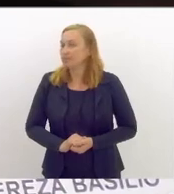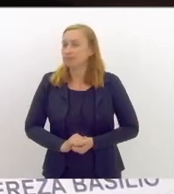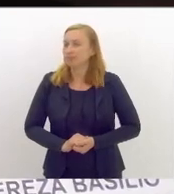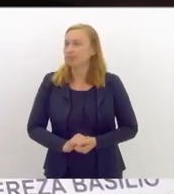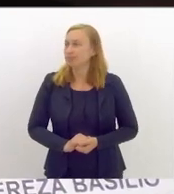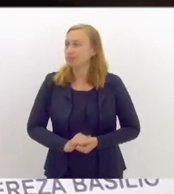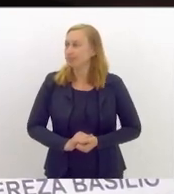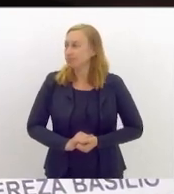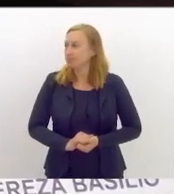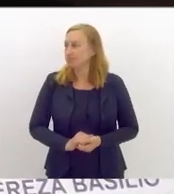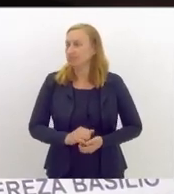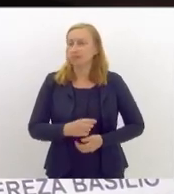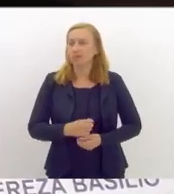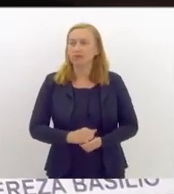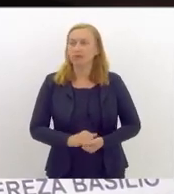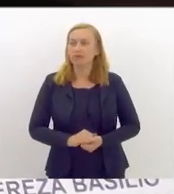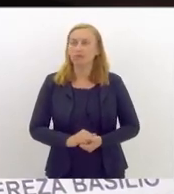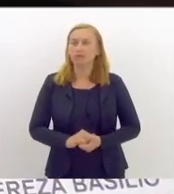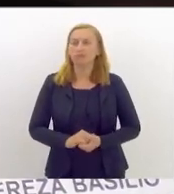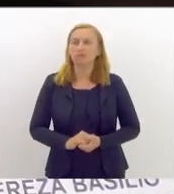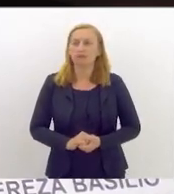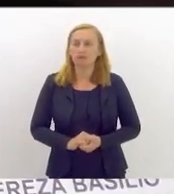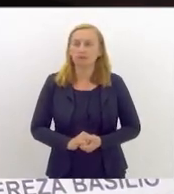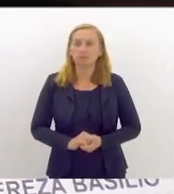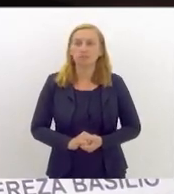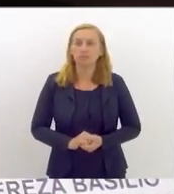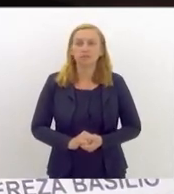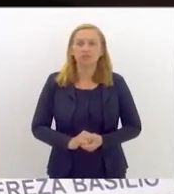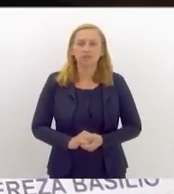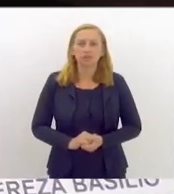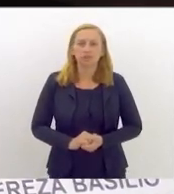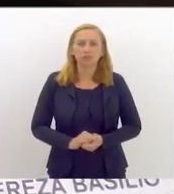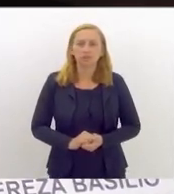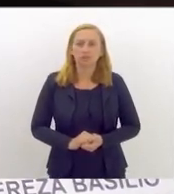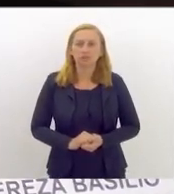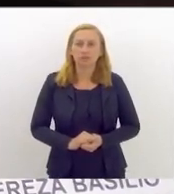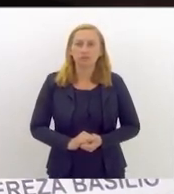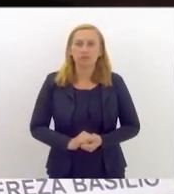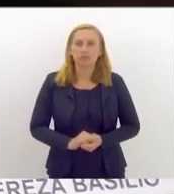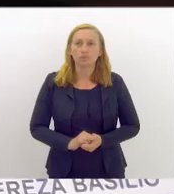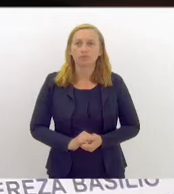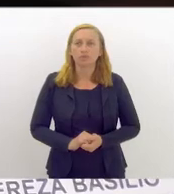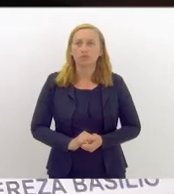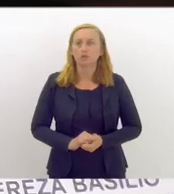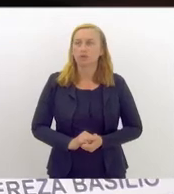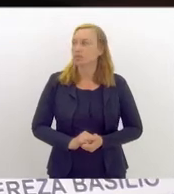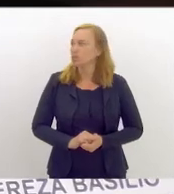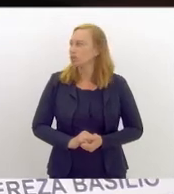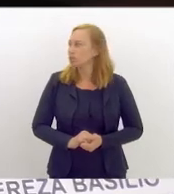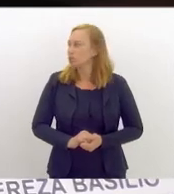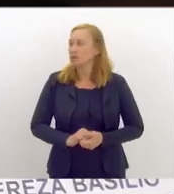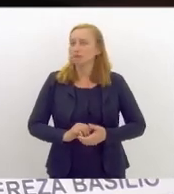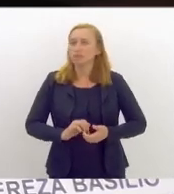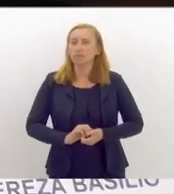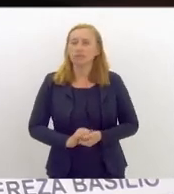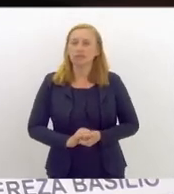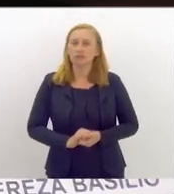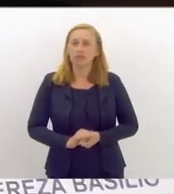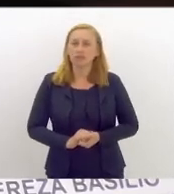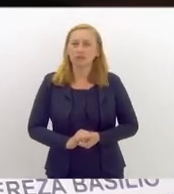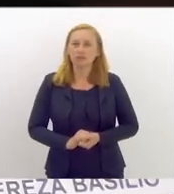uma saudação advocacia presente na pessoa do procurador-geral da ordem